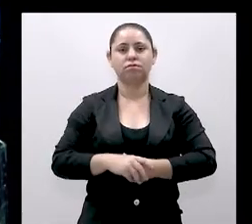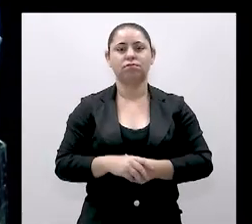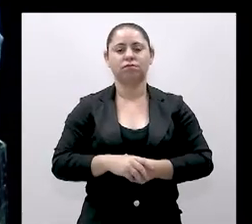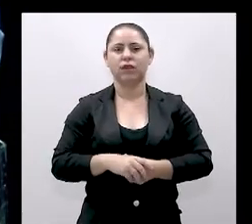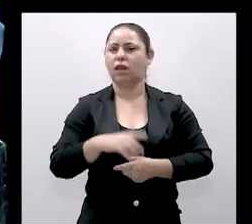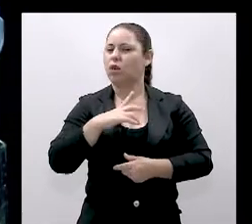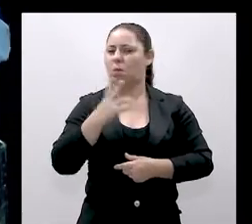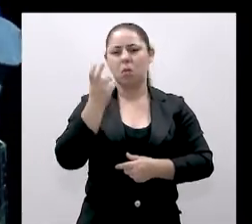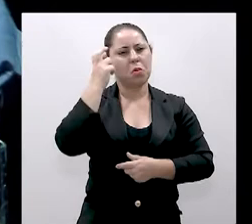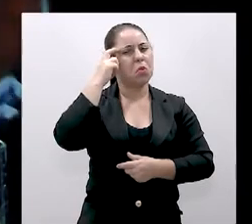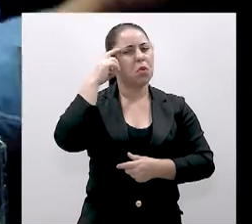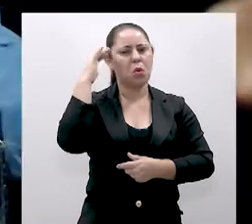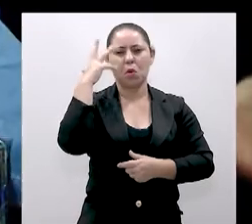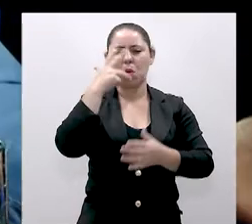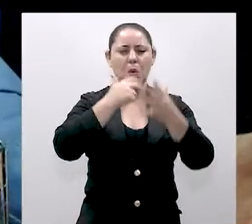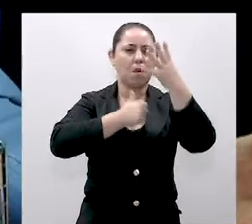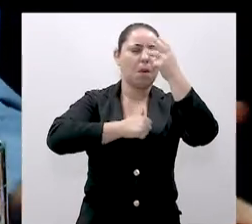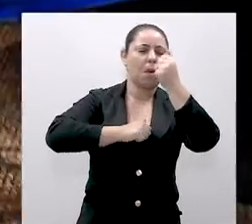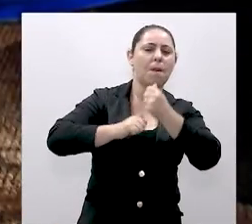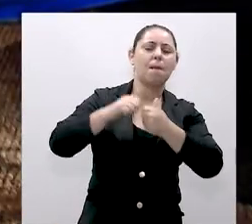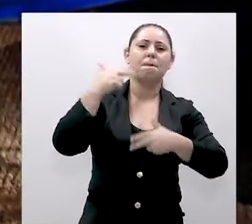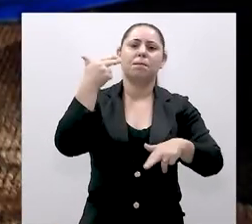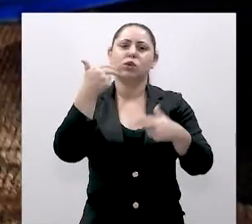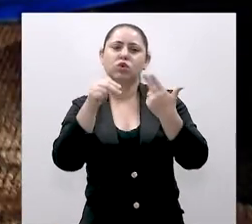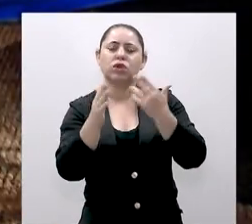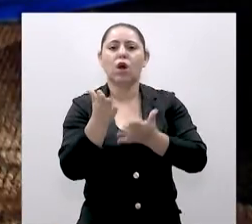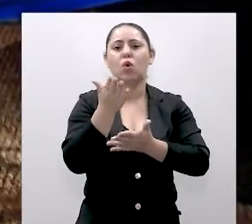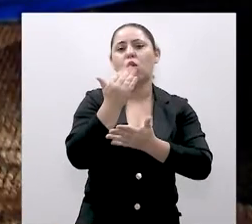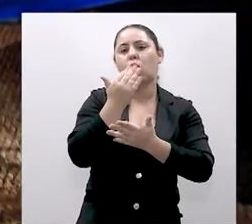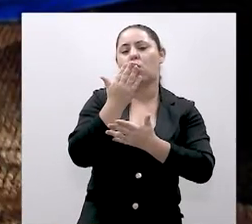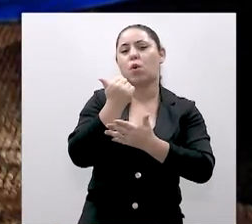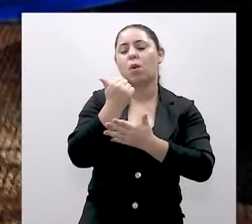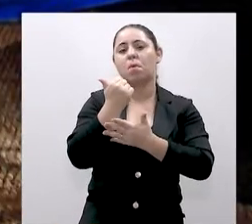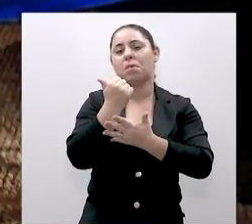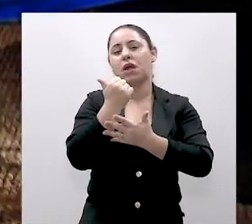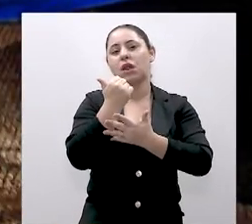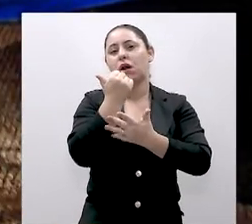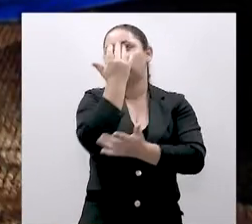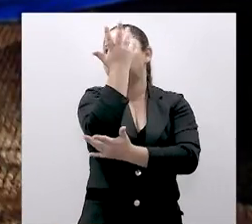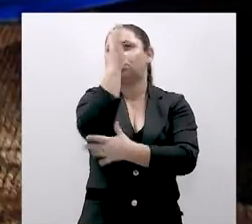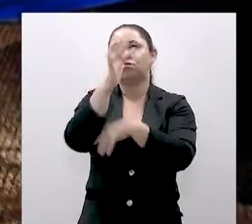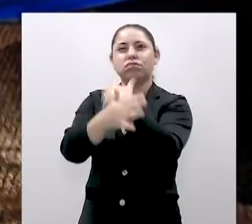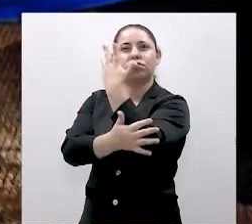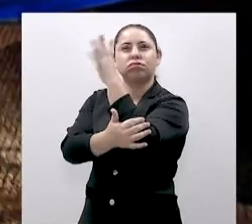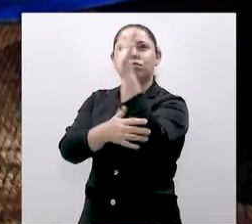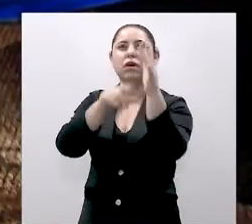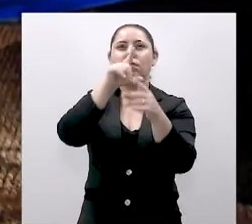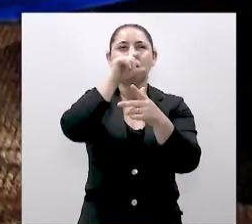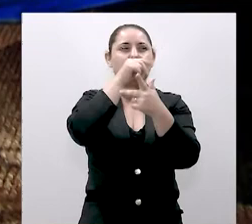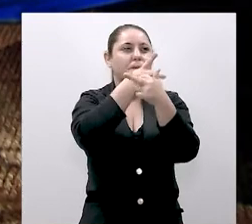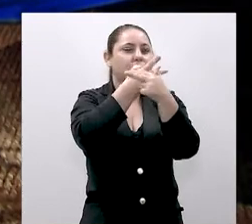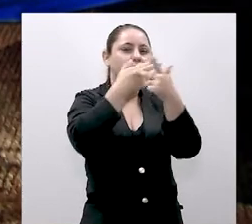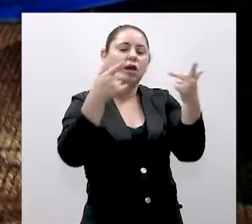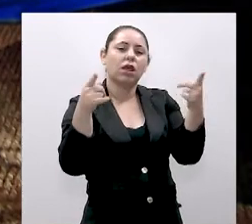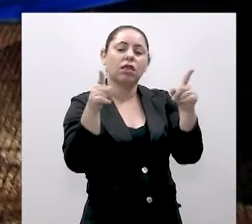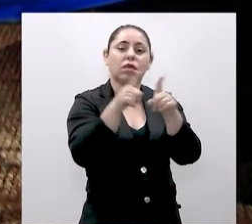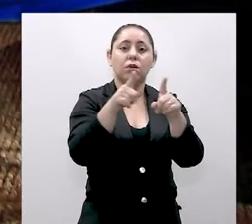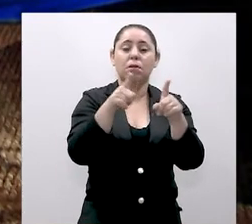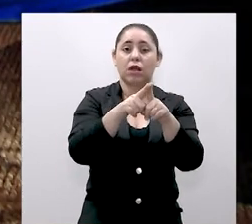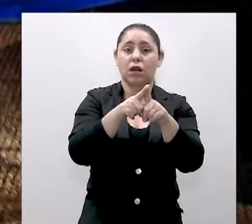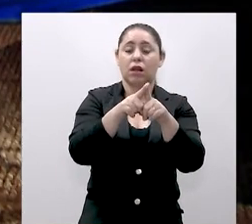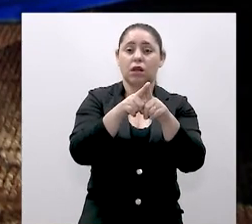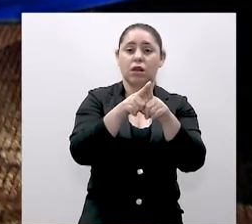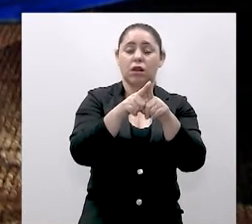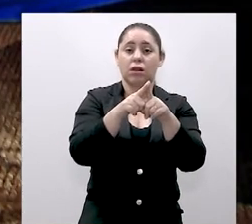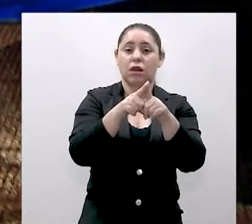sul-mato-grossense até uma cultura belíssima música comida não é um bioma extraordinário que o Pantanal e o